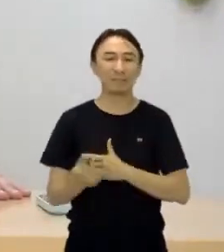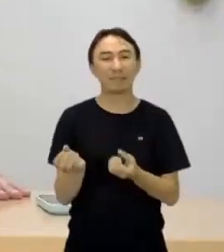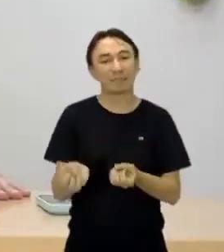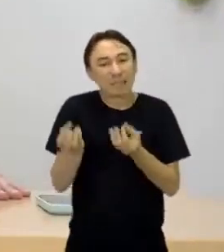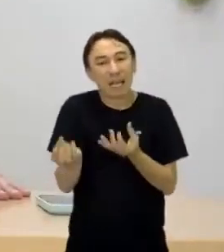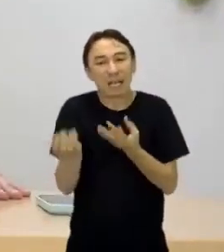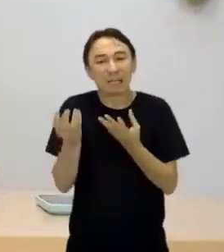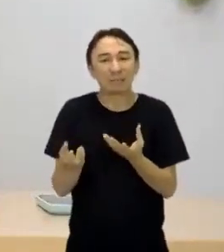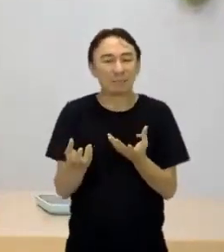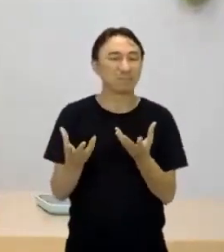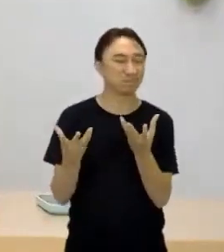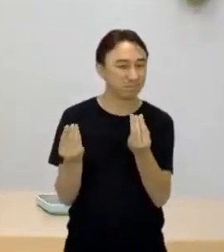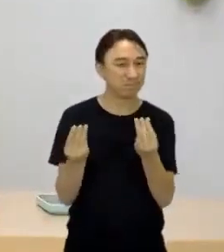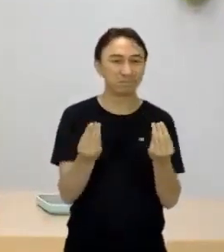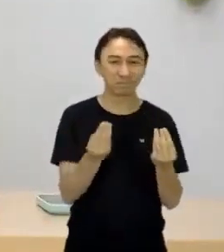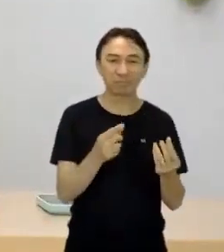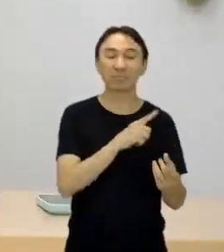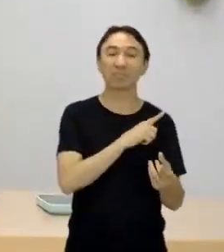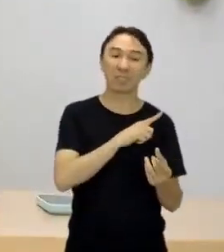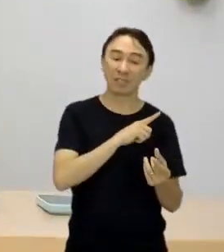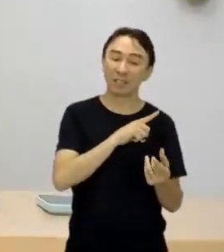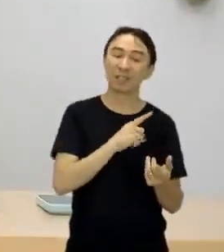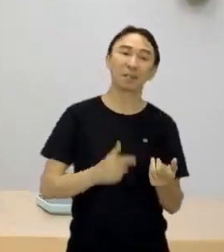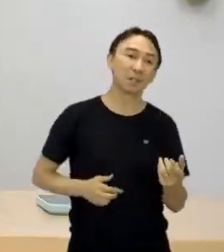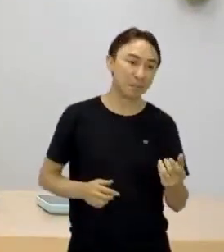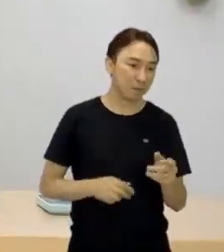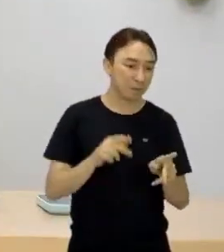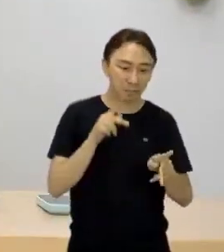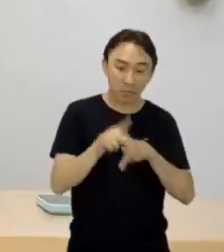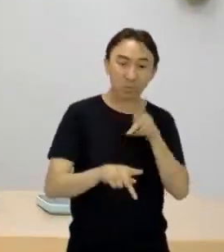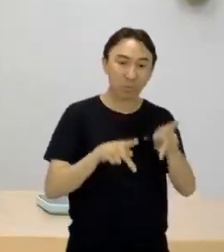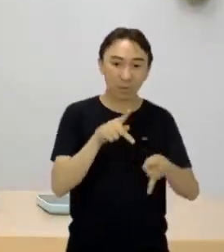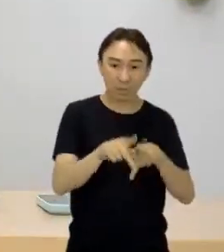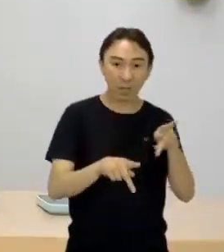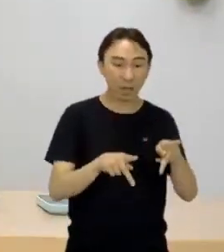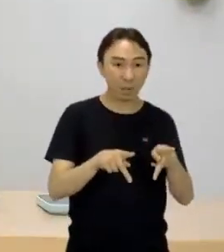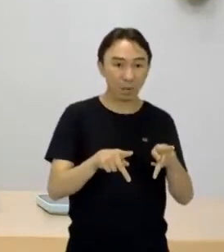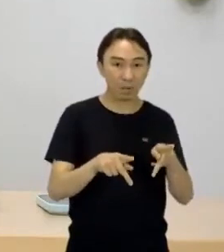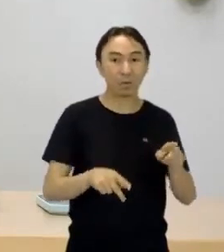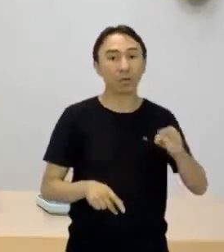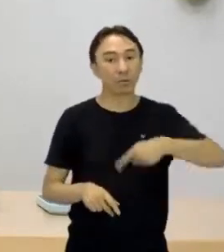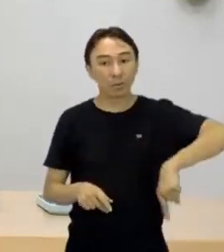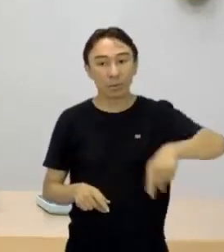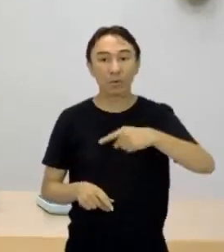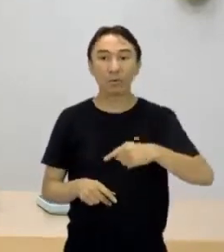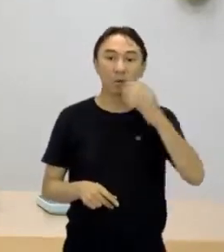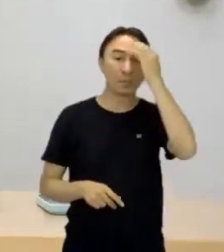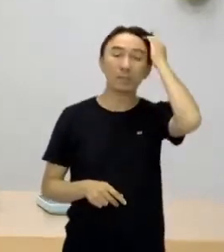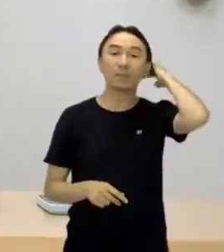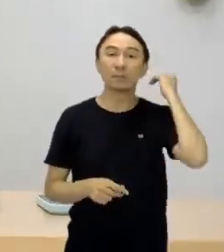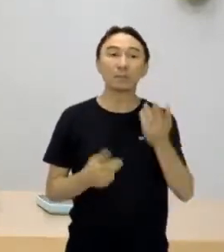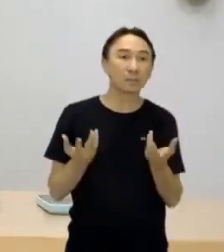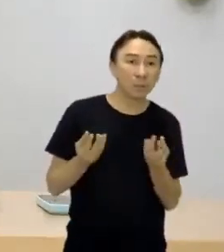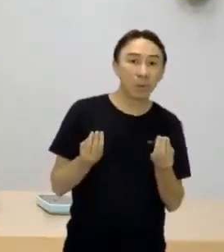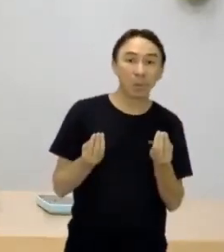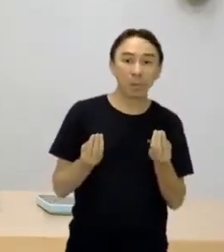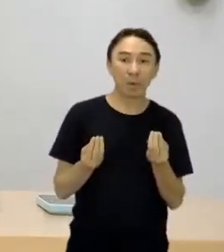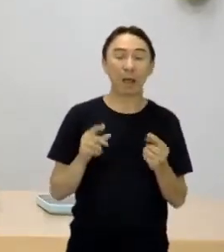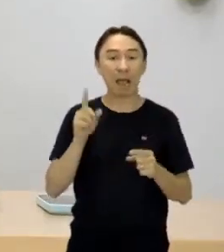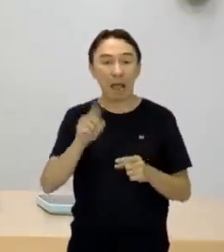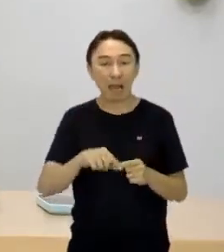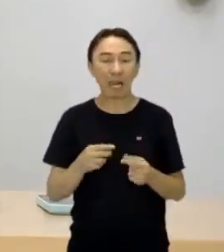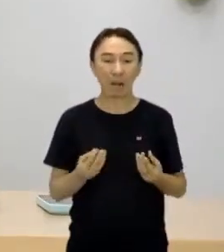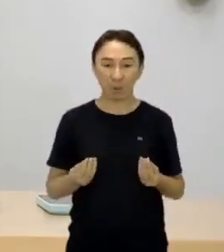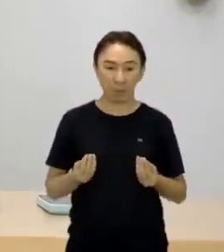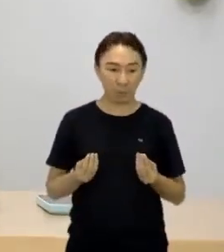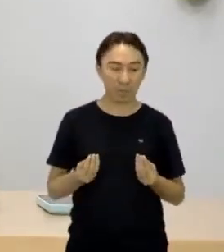indicadores, né, de taxas de população, né, para a gente ter aí uma noção do que são esses indicadores, né, e para que